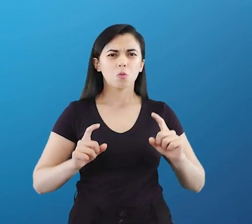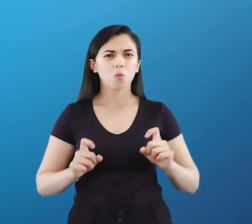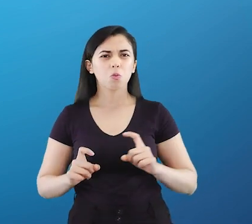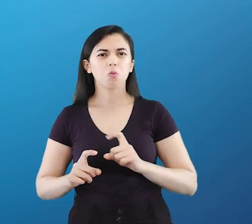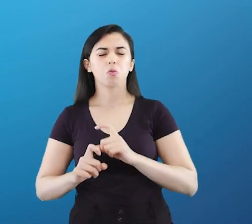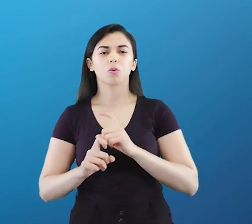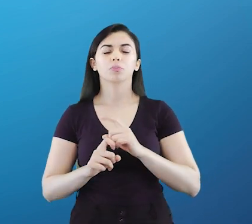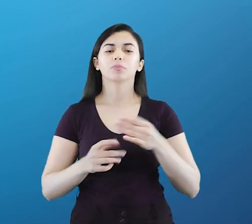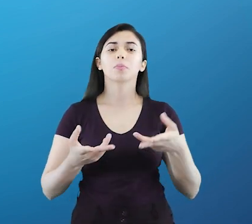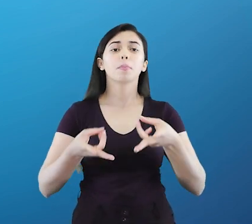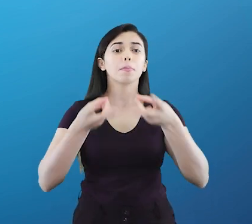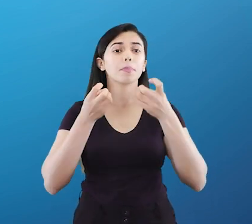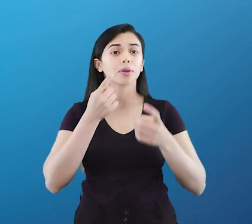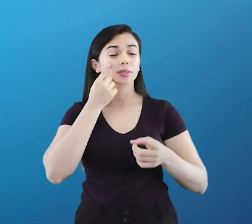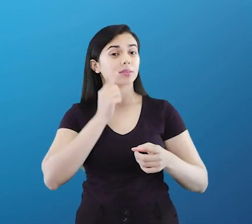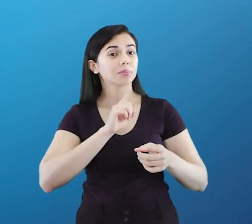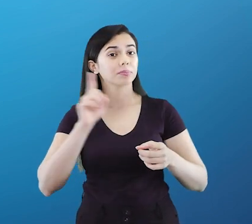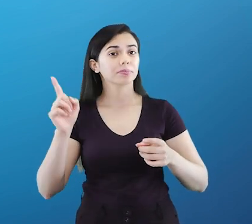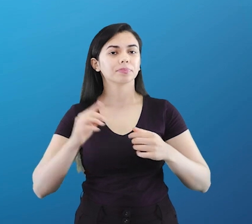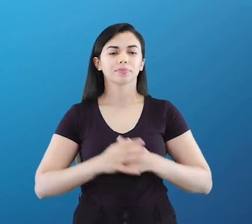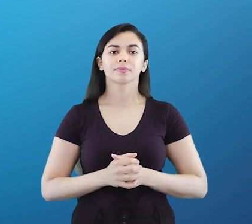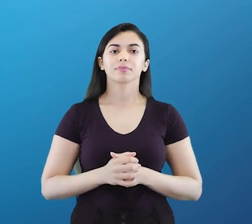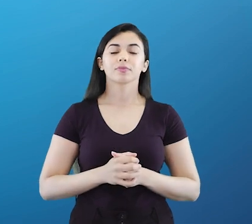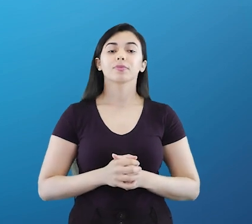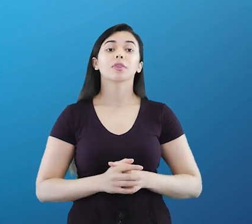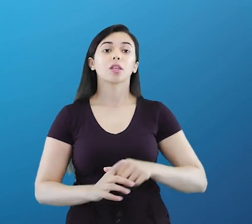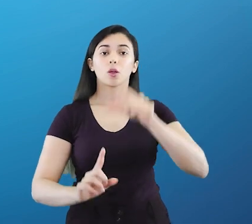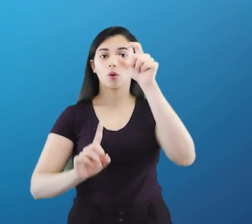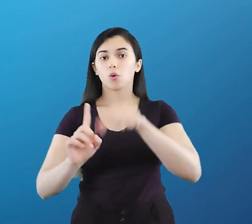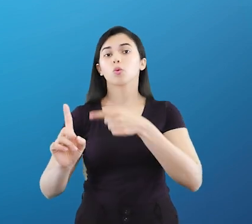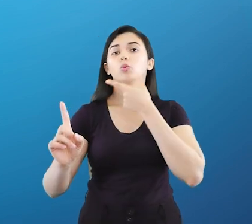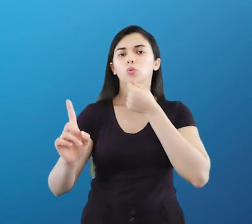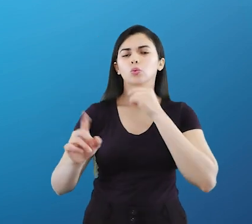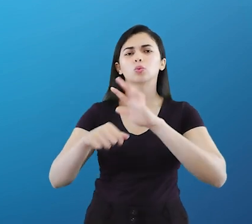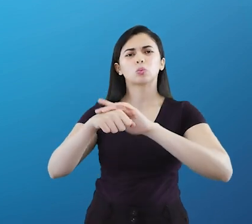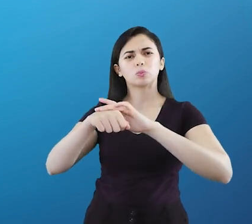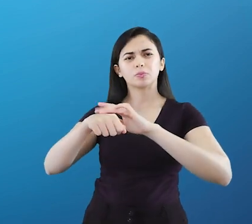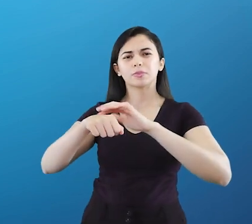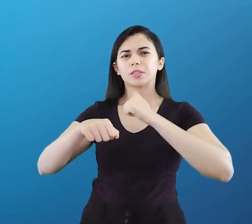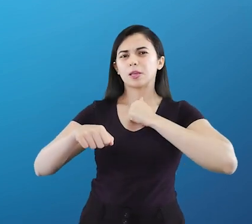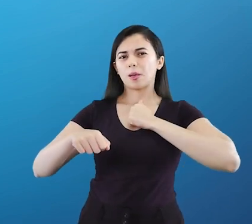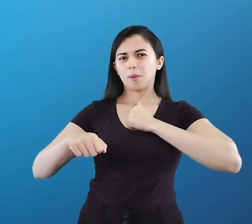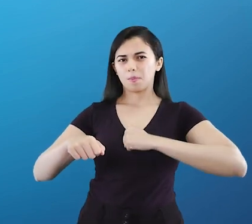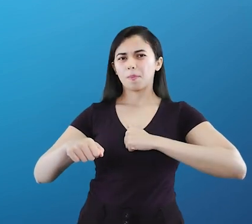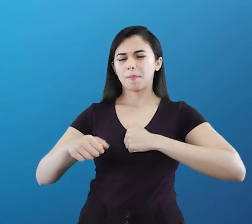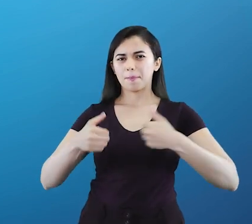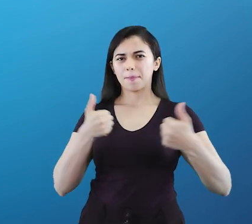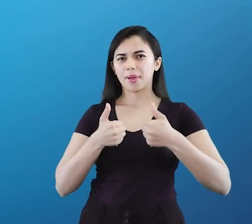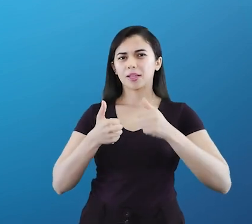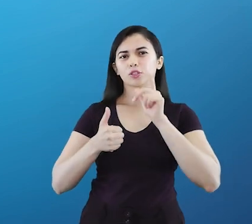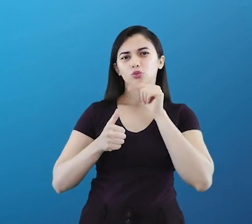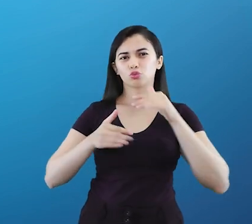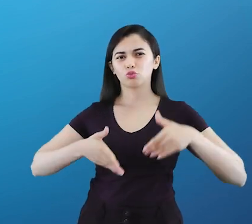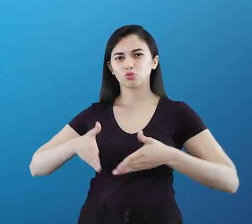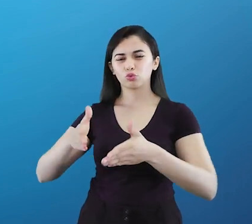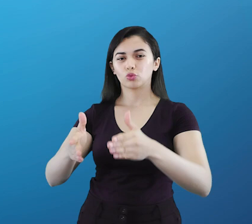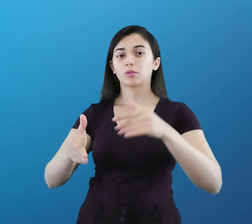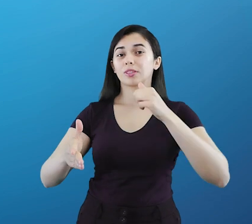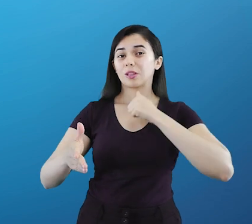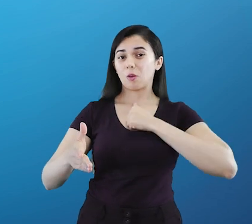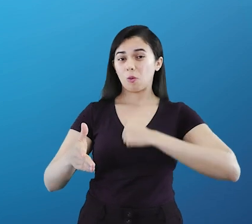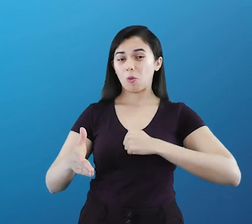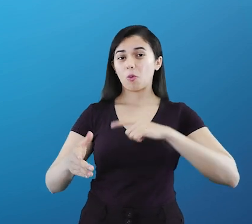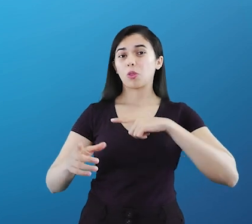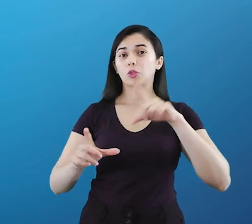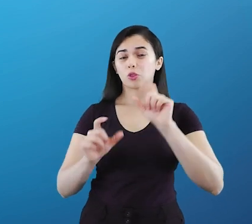imagem. Aqui nós temos um homem que está doente e acaba defecando próximo a um rio. Nas fezes desse